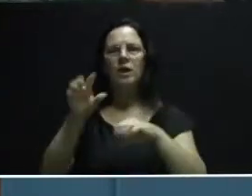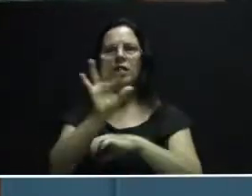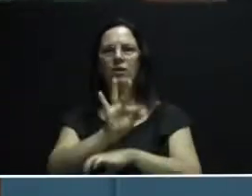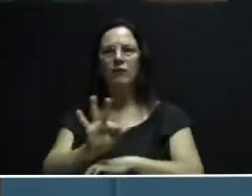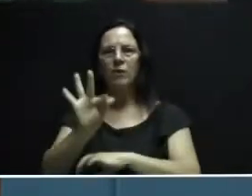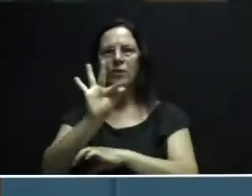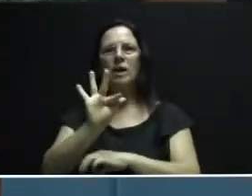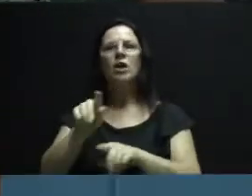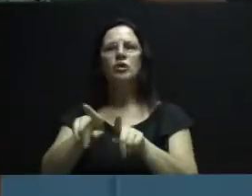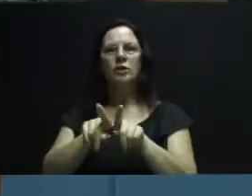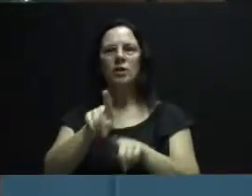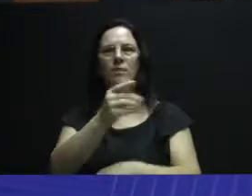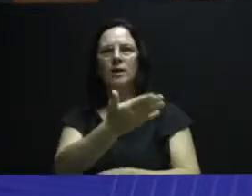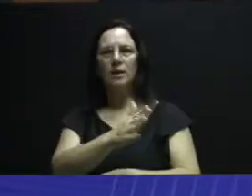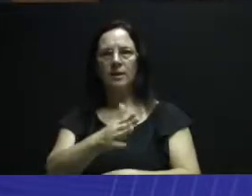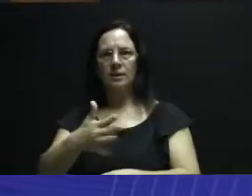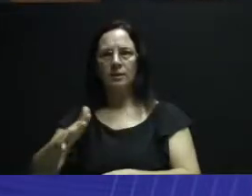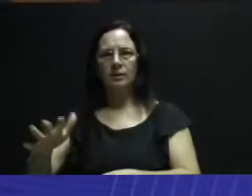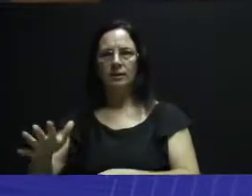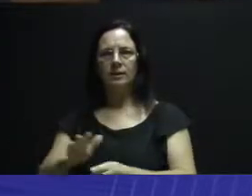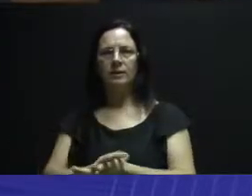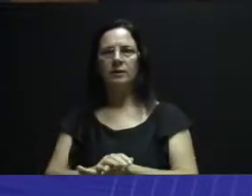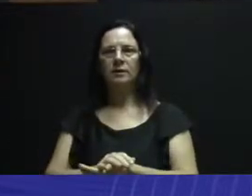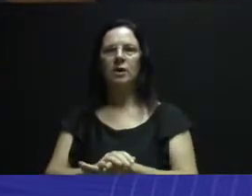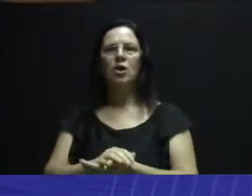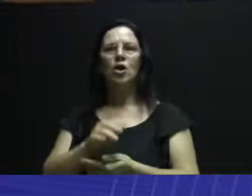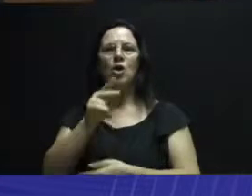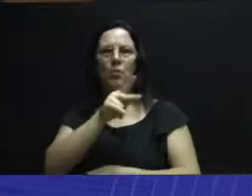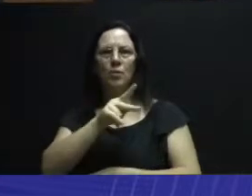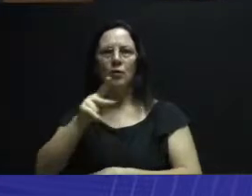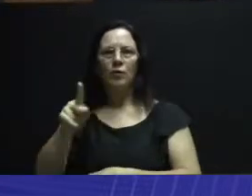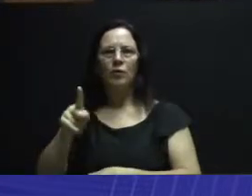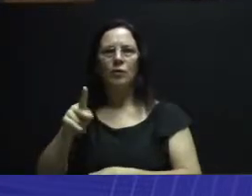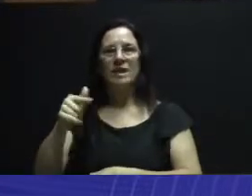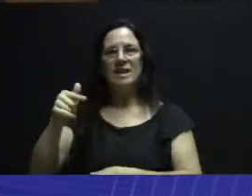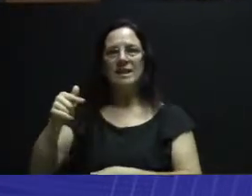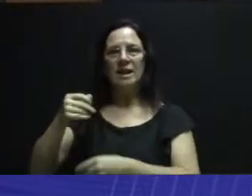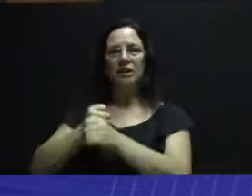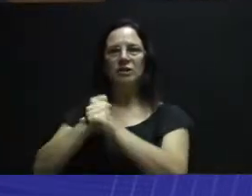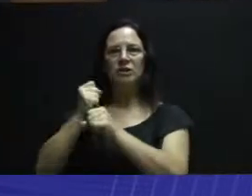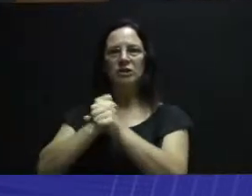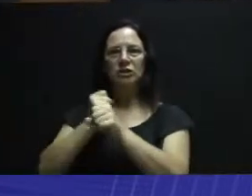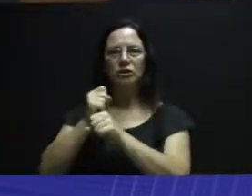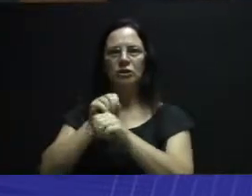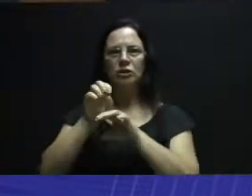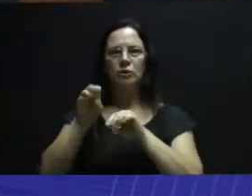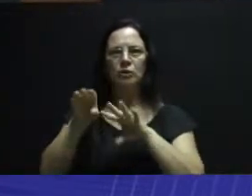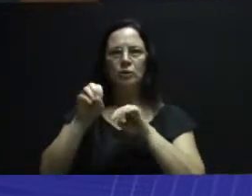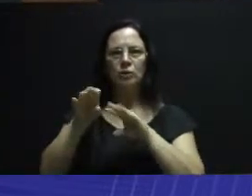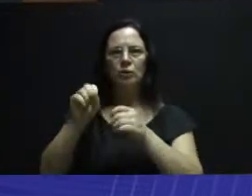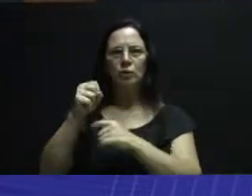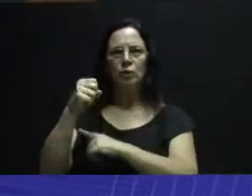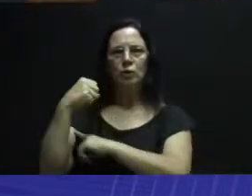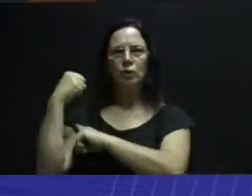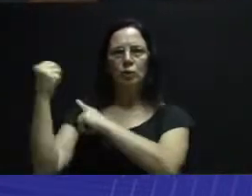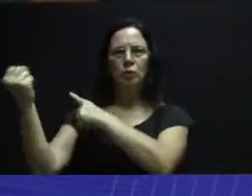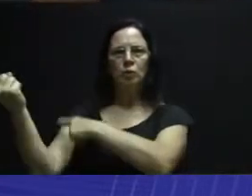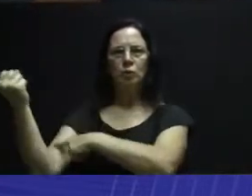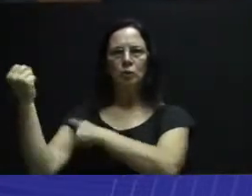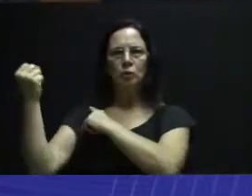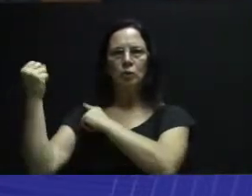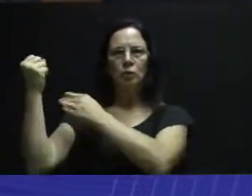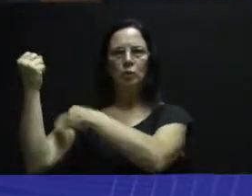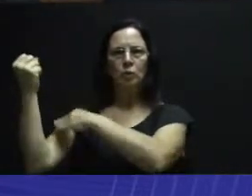de Santos, a FEFES. O professor atuou por 7 anos como instrutor de musculação na